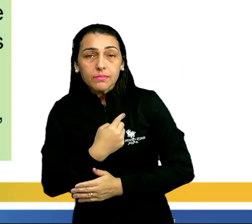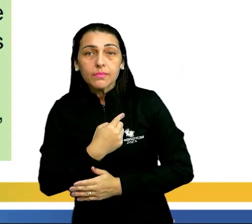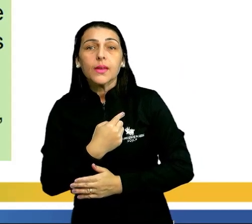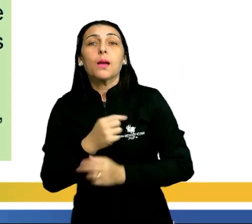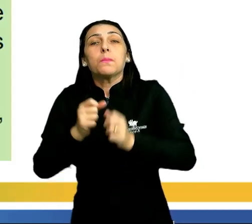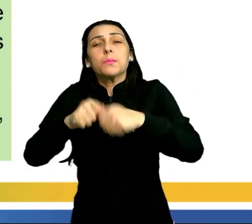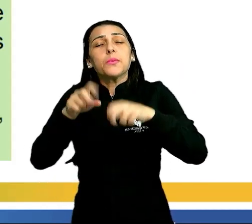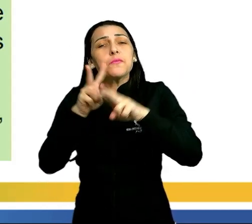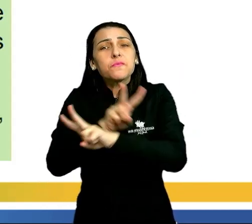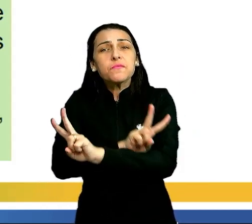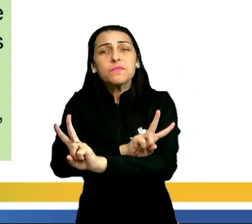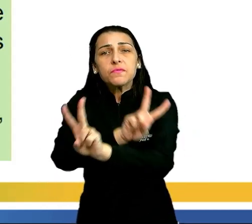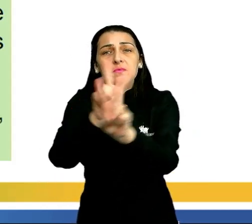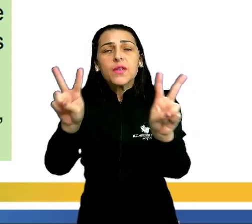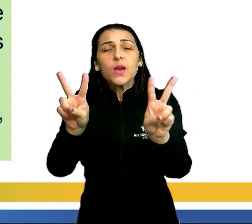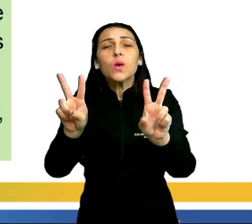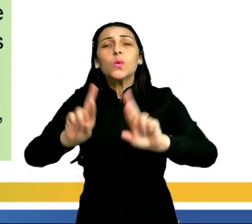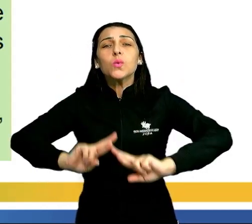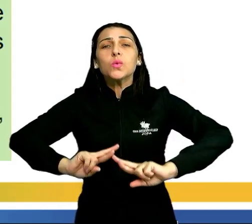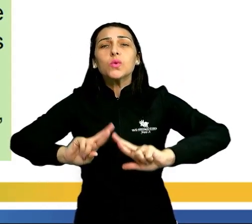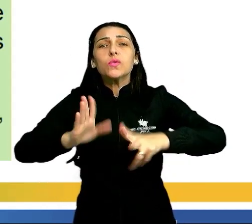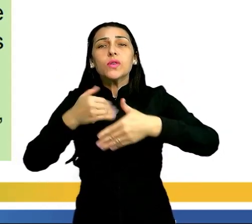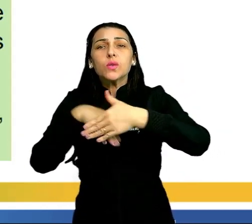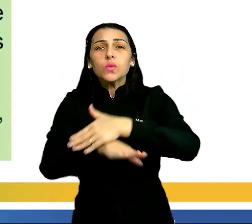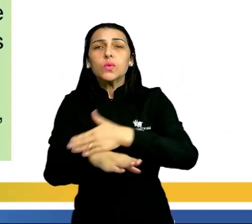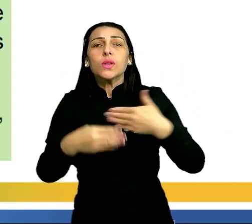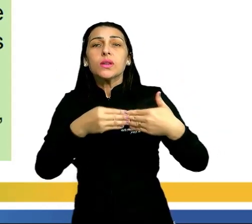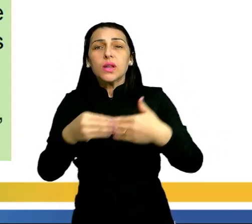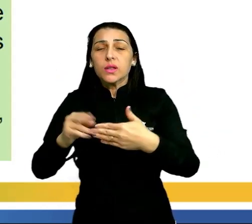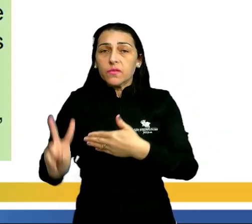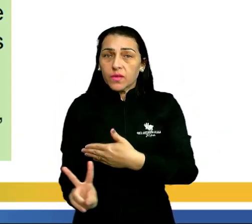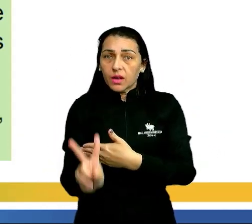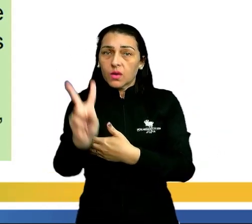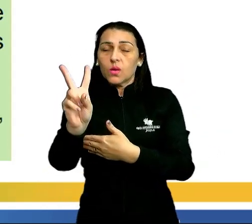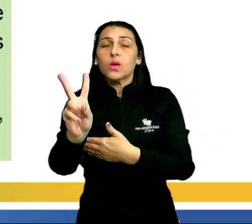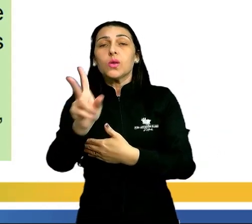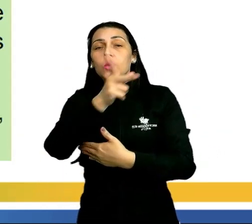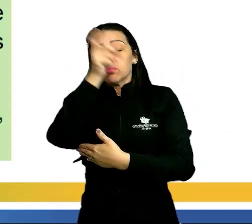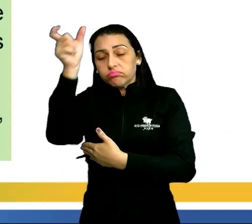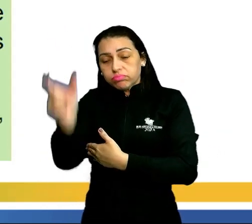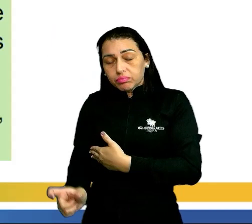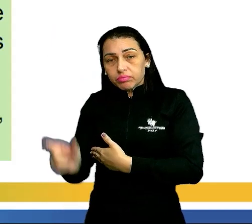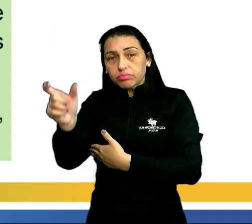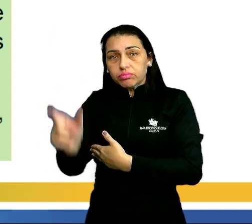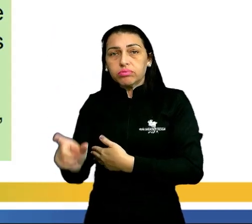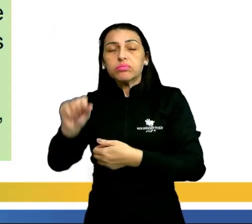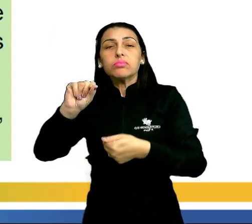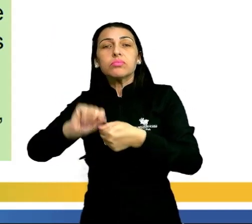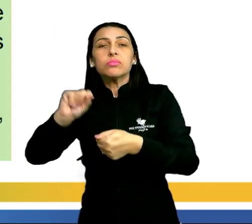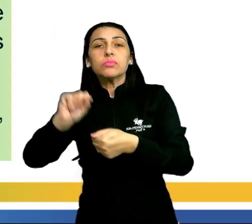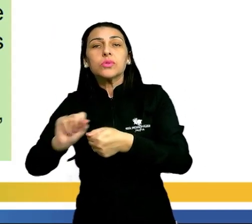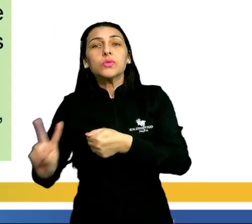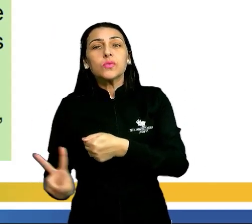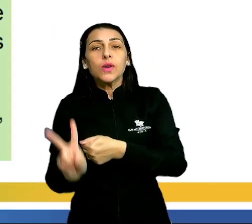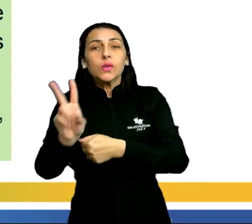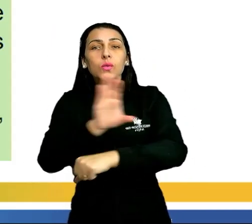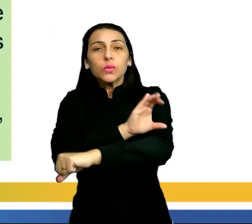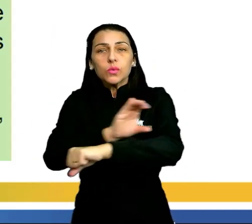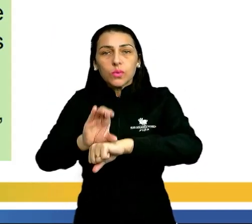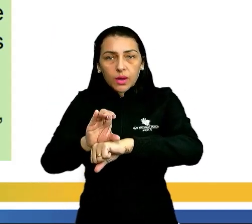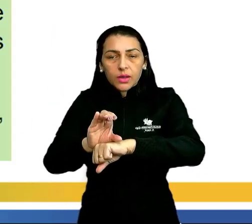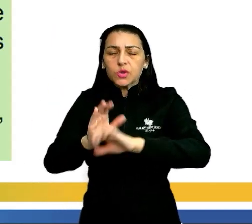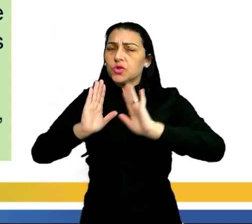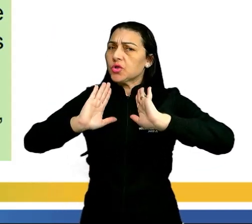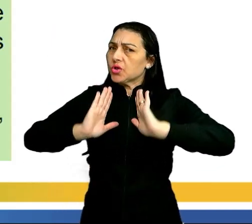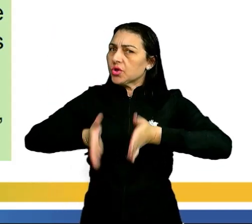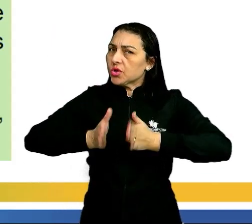permite ver os diferentes hábitos, traços e valores de um indivíduo na relevância de seus valores culturais. Eu